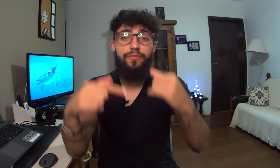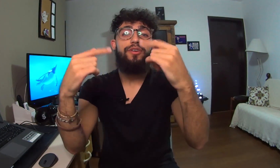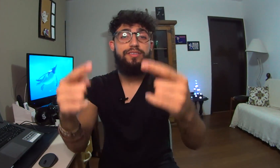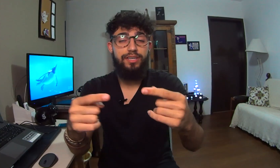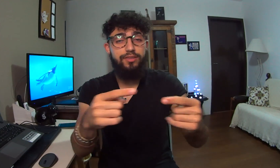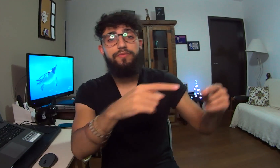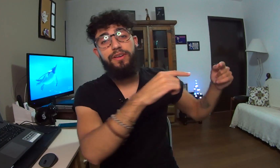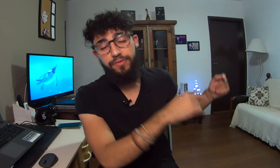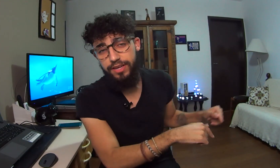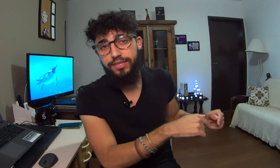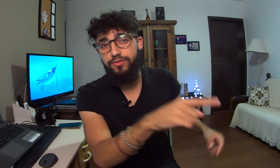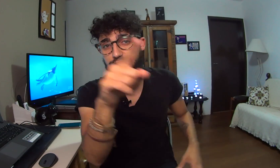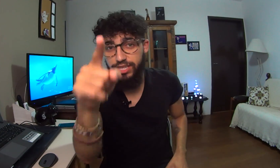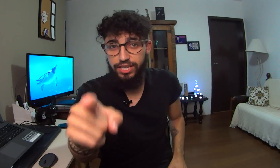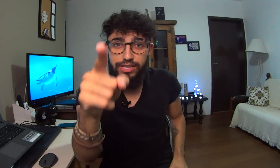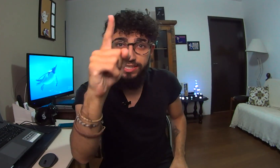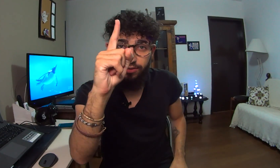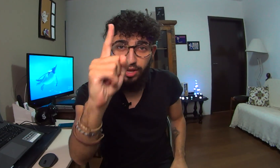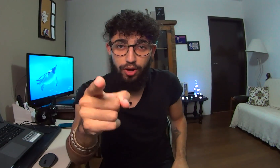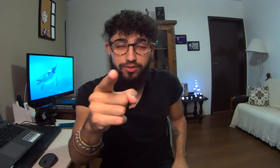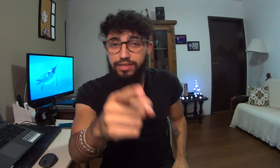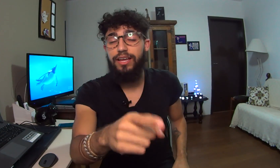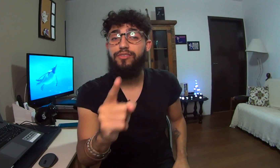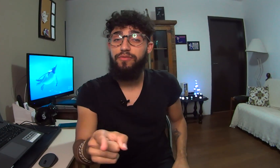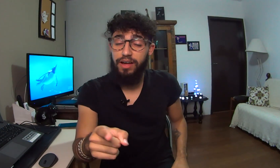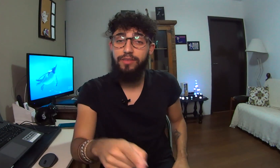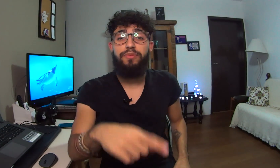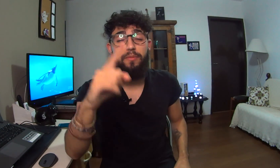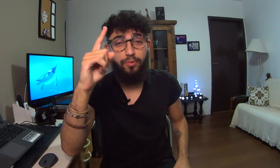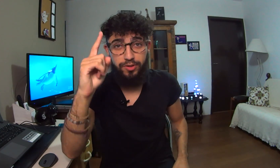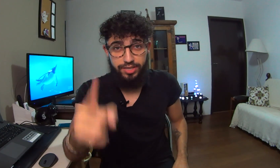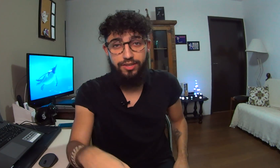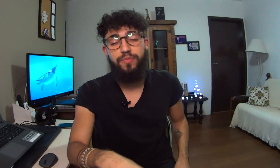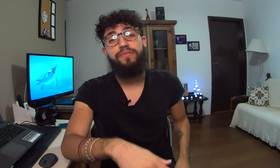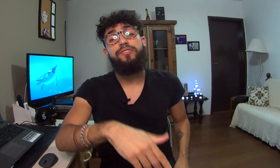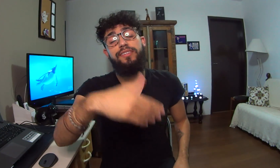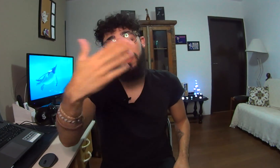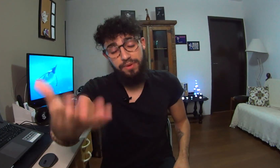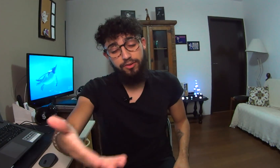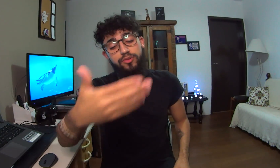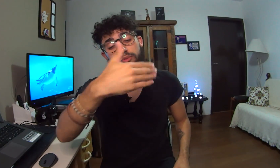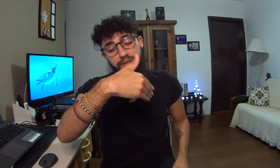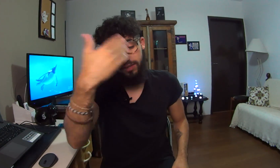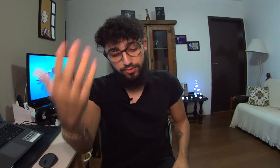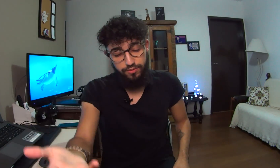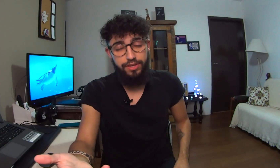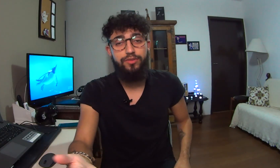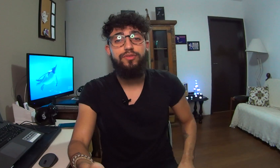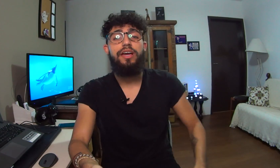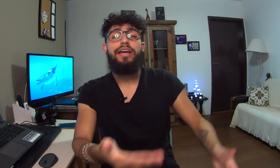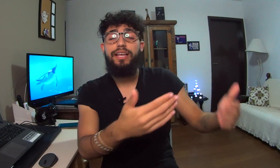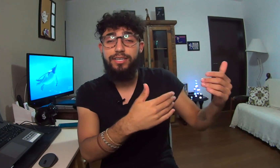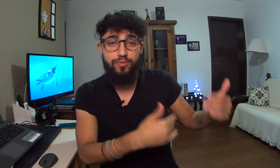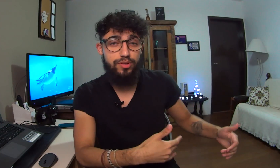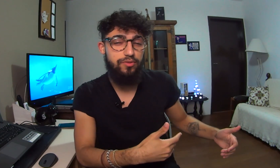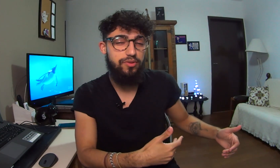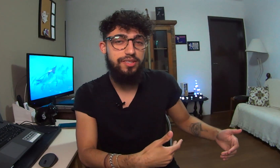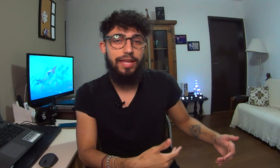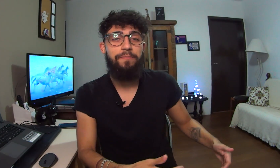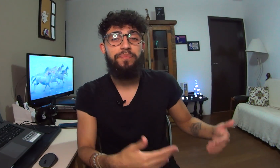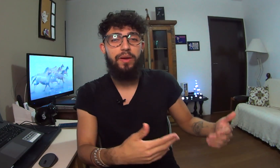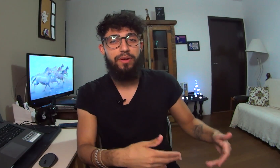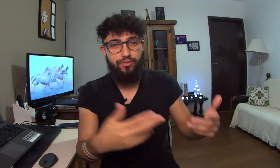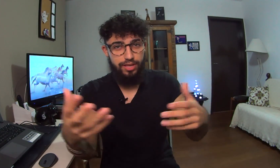se você já for inscrito, e verifica se o sininho desse teu negócio aí tá ativado, que é importante para você saber quando eu tô mandando os vídeos. Clica no